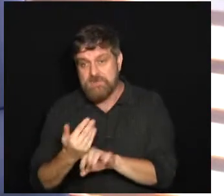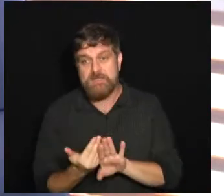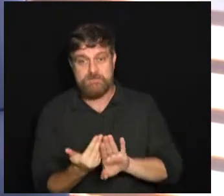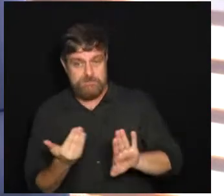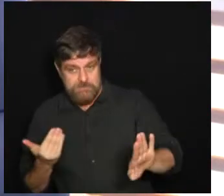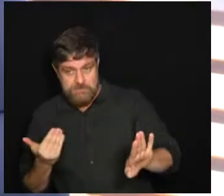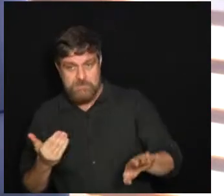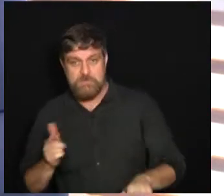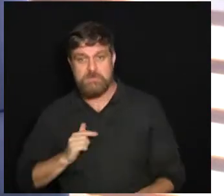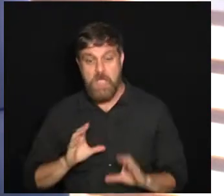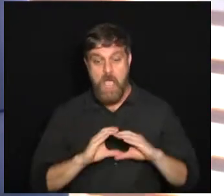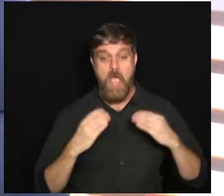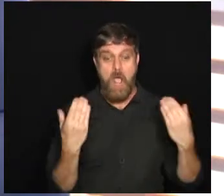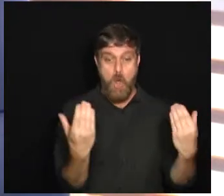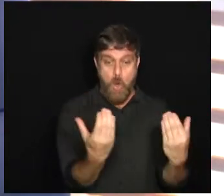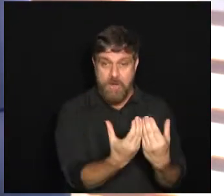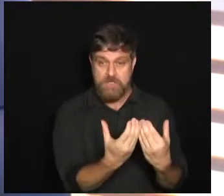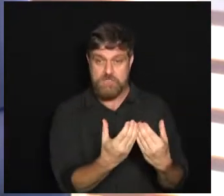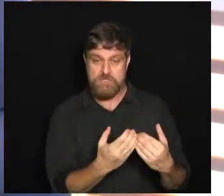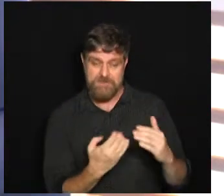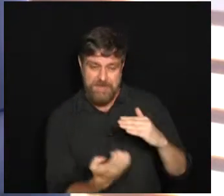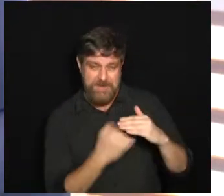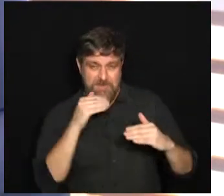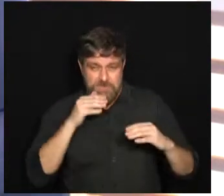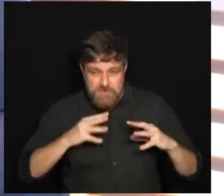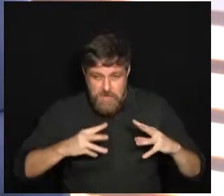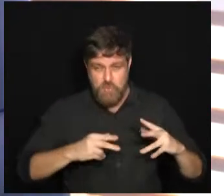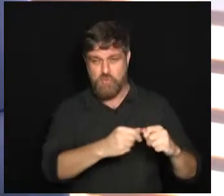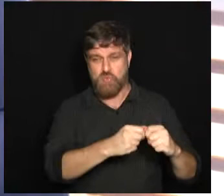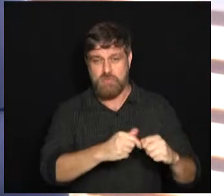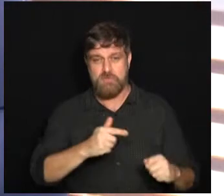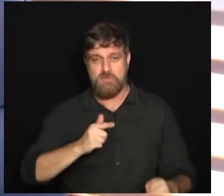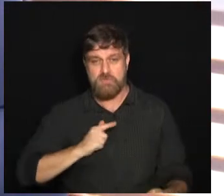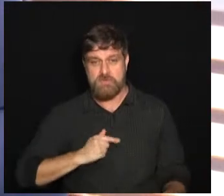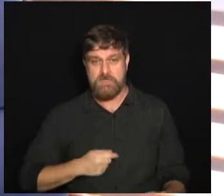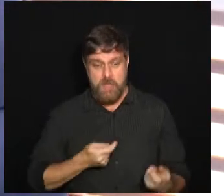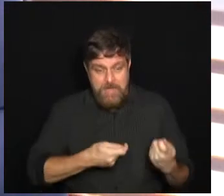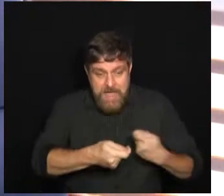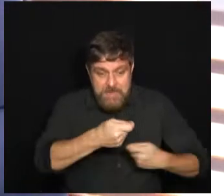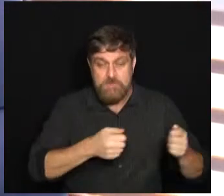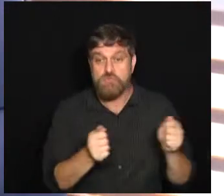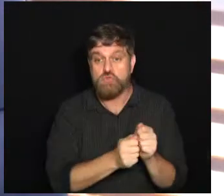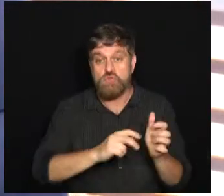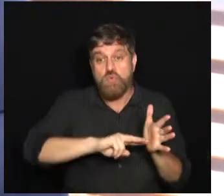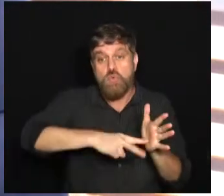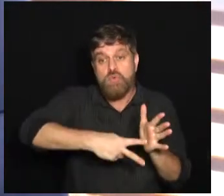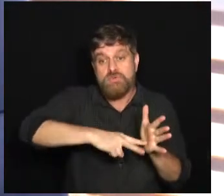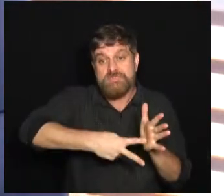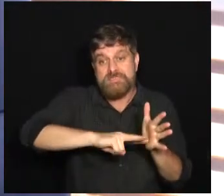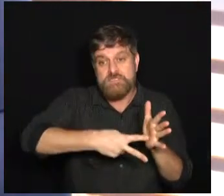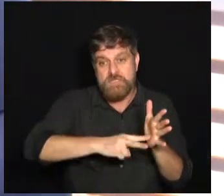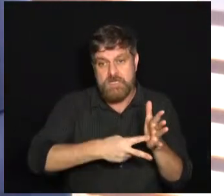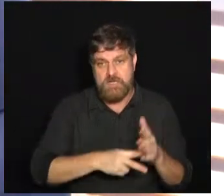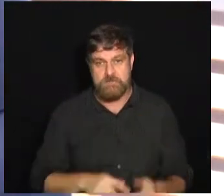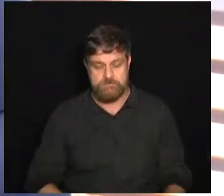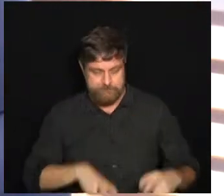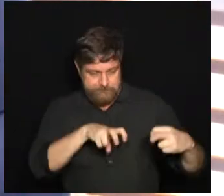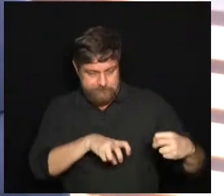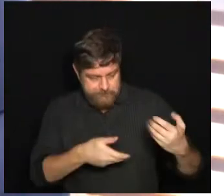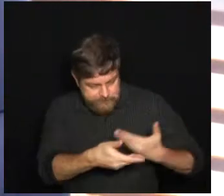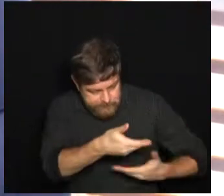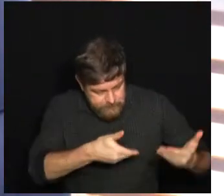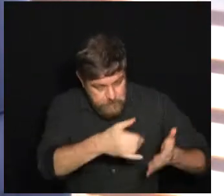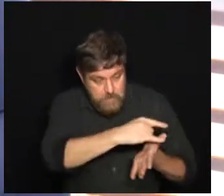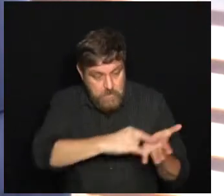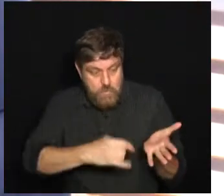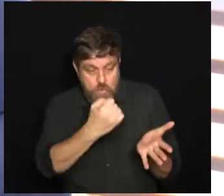no caso das férias coletivas, que seja feito através de uma negociação com os sindicatos também da categoria, para que esse documento